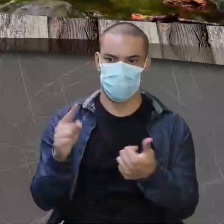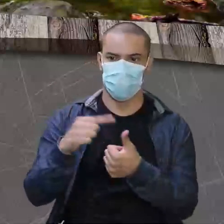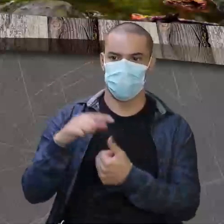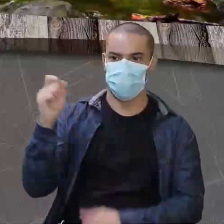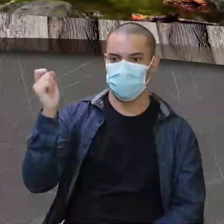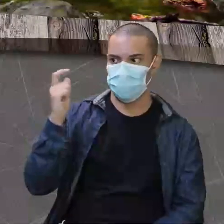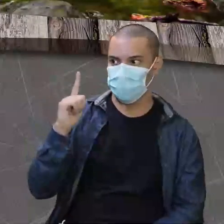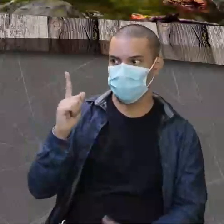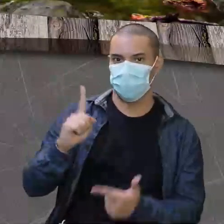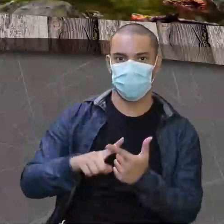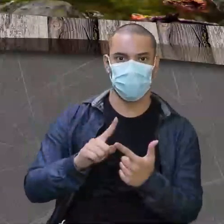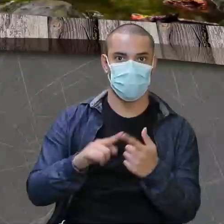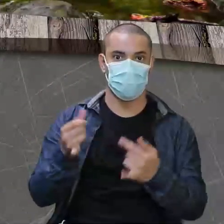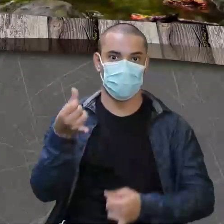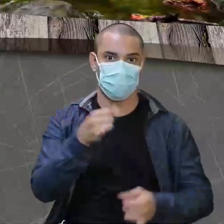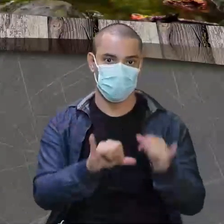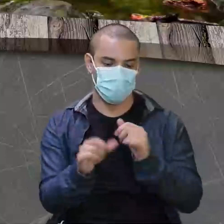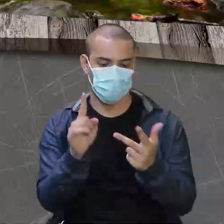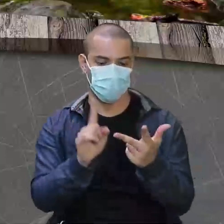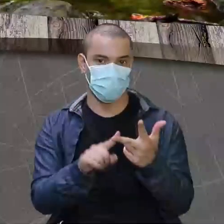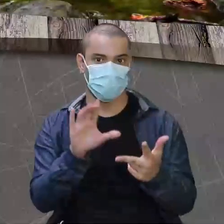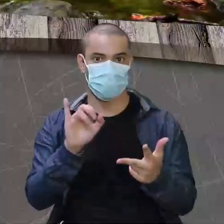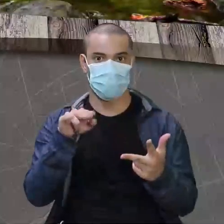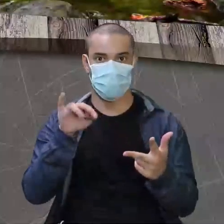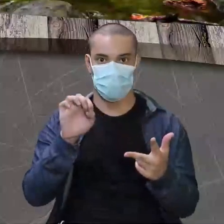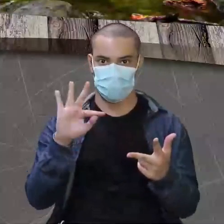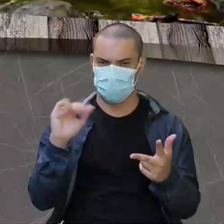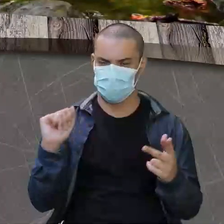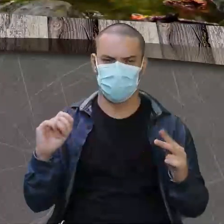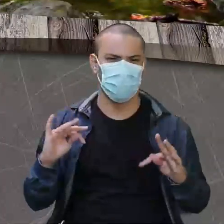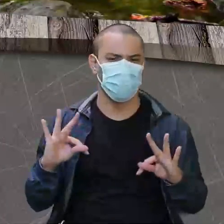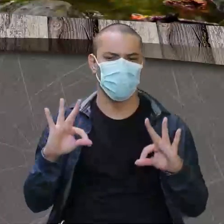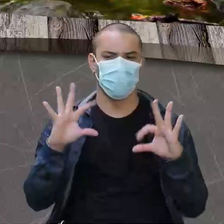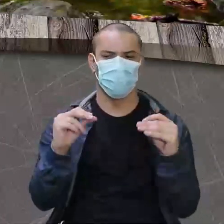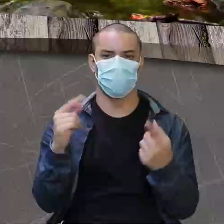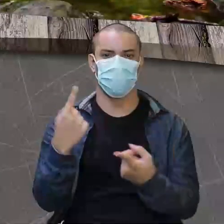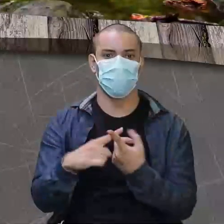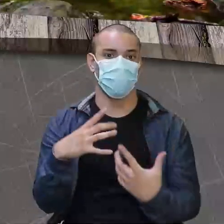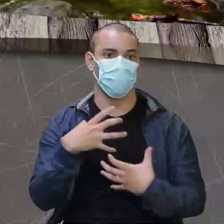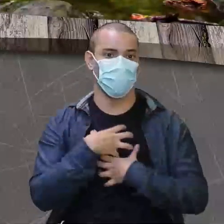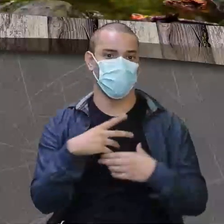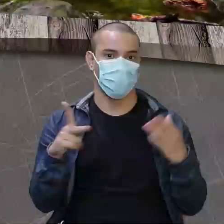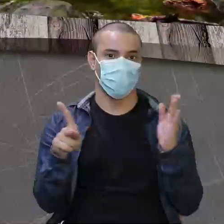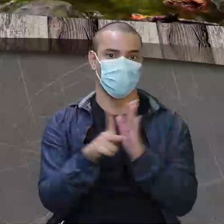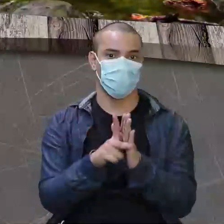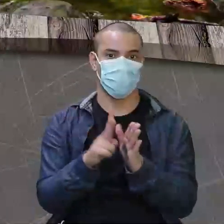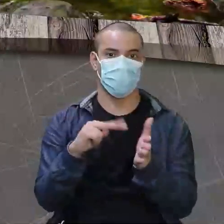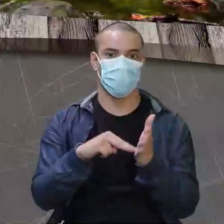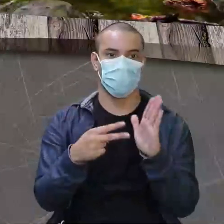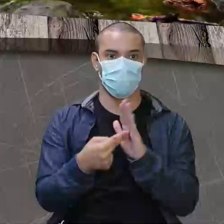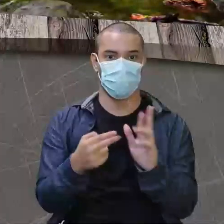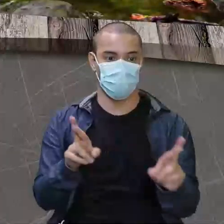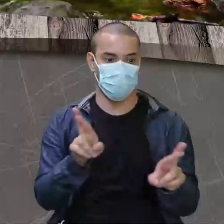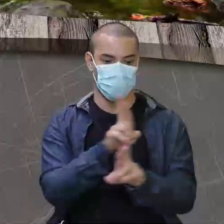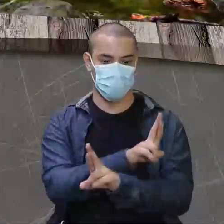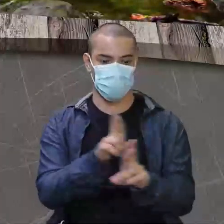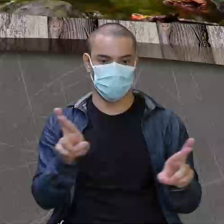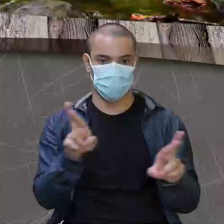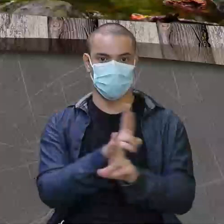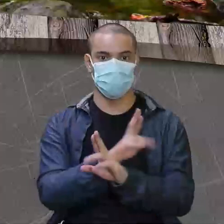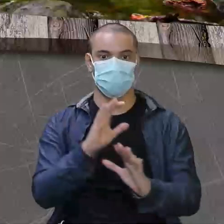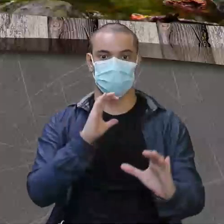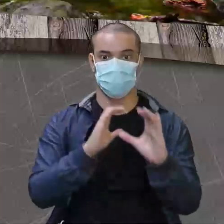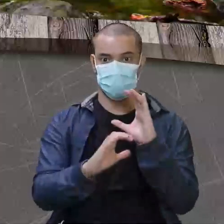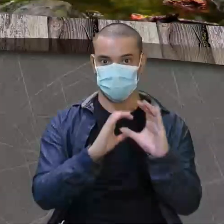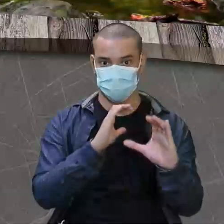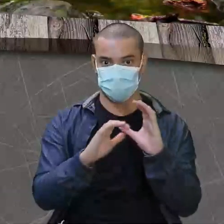química, energia cinética, não é? Tá bom? Que todas essas formas de energia se relacionam, se